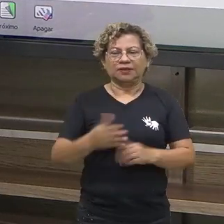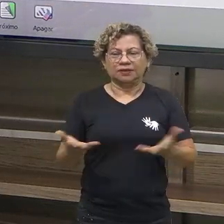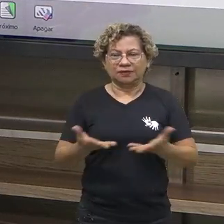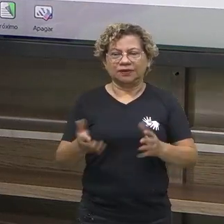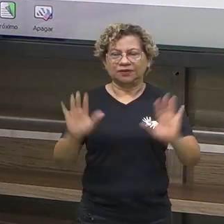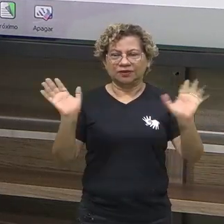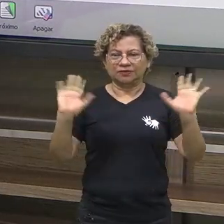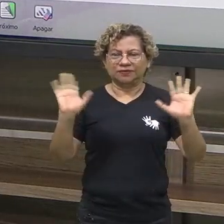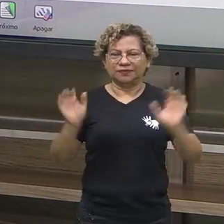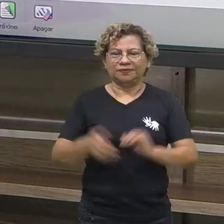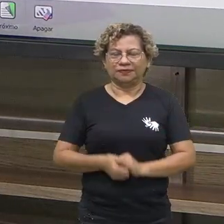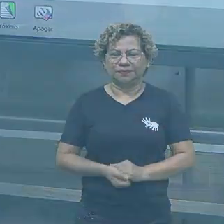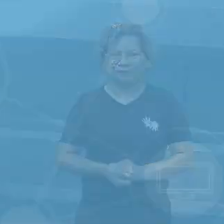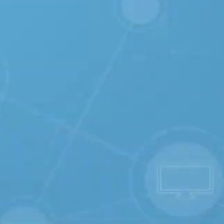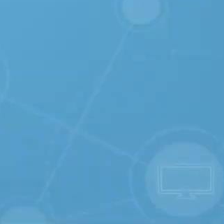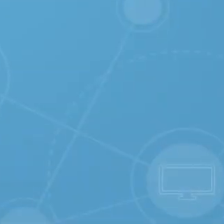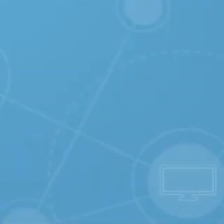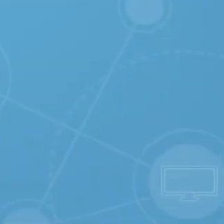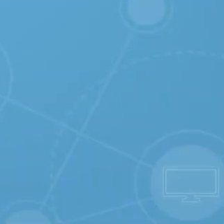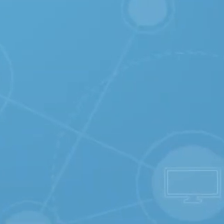aí. Bye, bye.